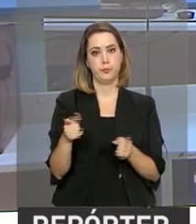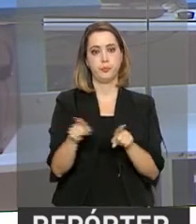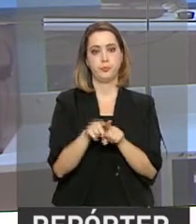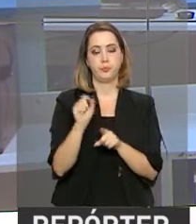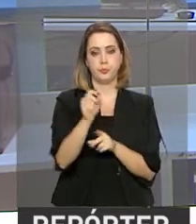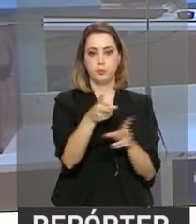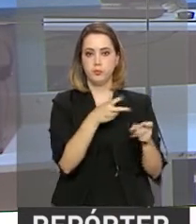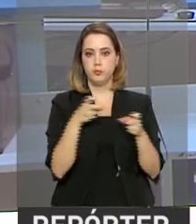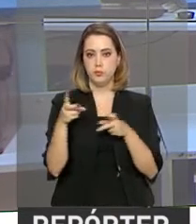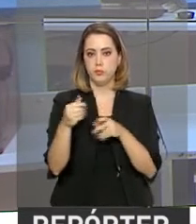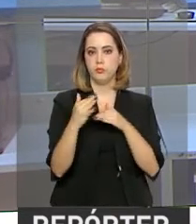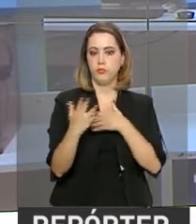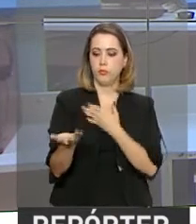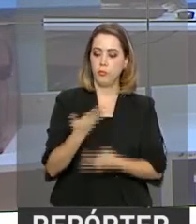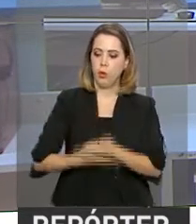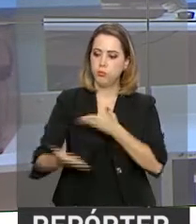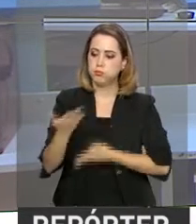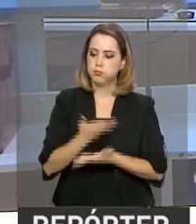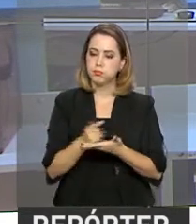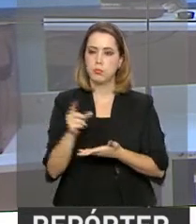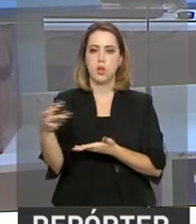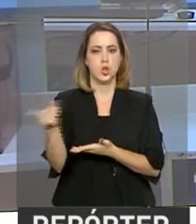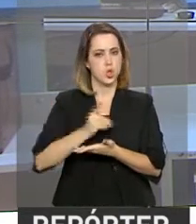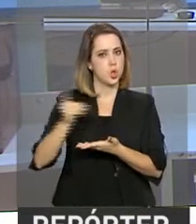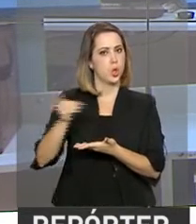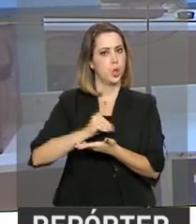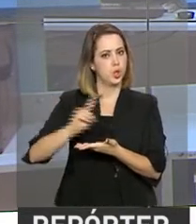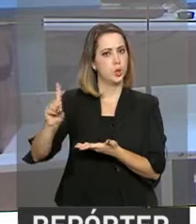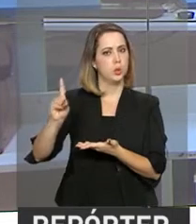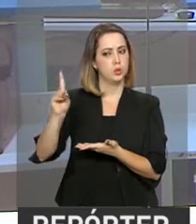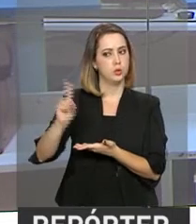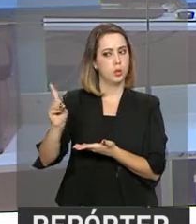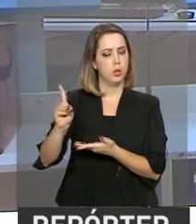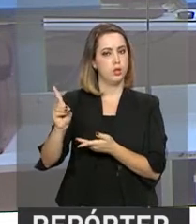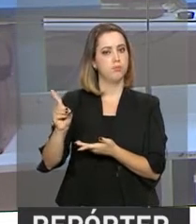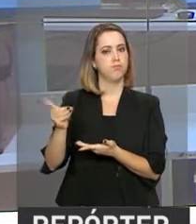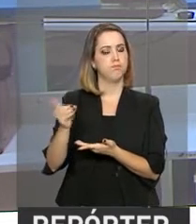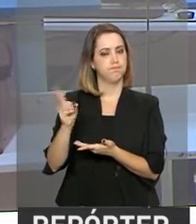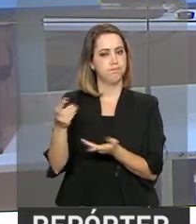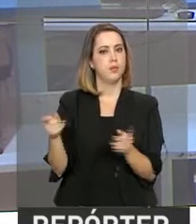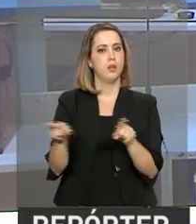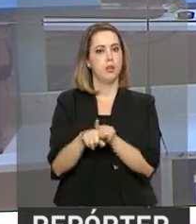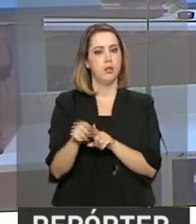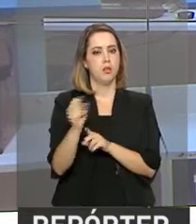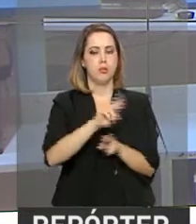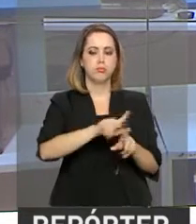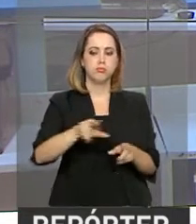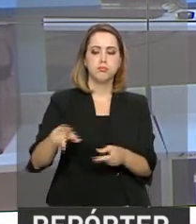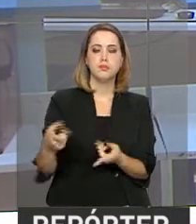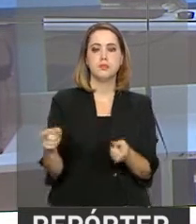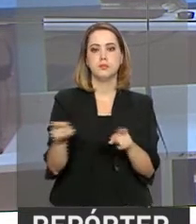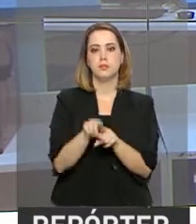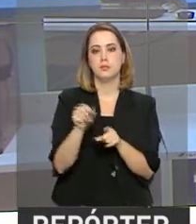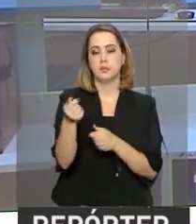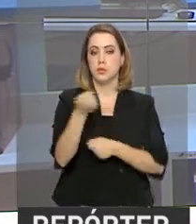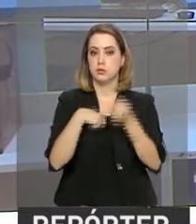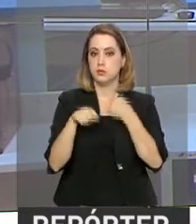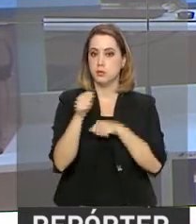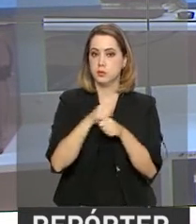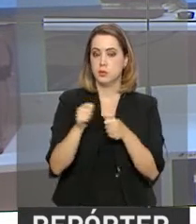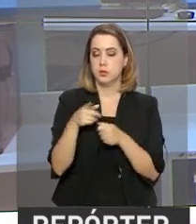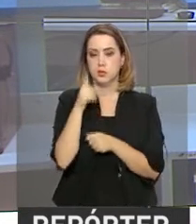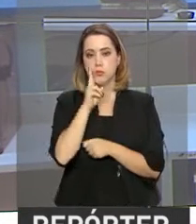analistas além do fluxo de dólares outros fatores influenciam a cotação como o cenário externo com a previsão de alta nos juros